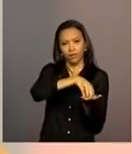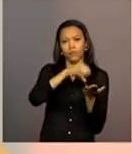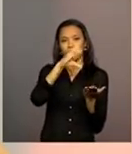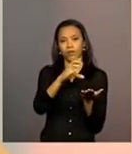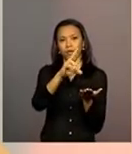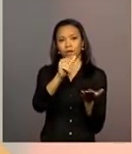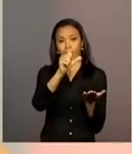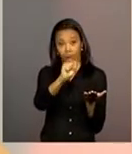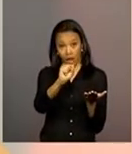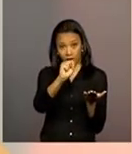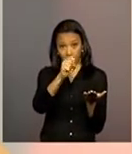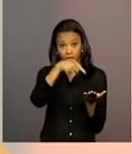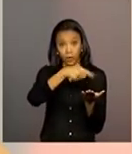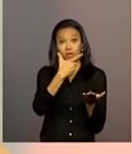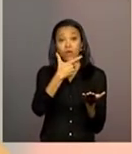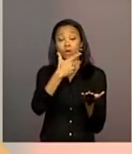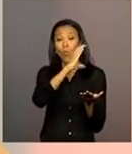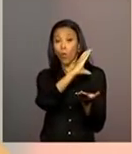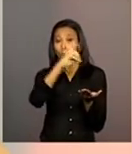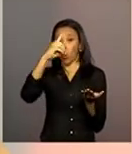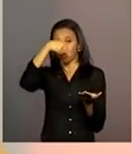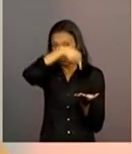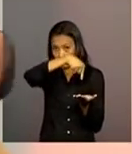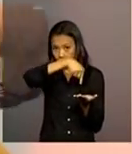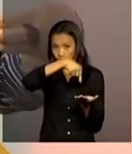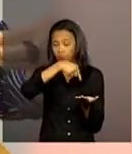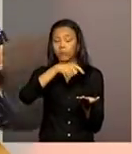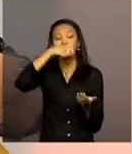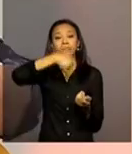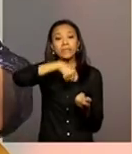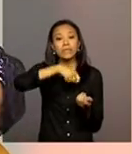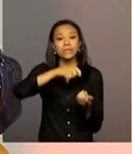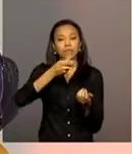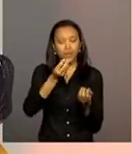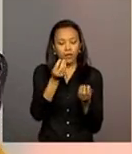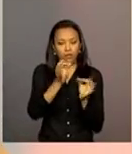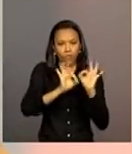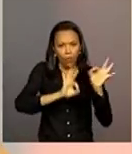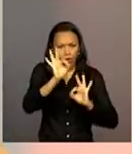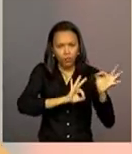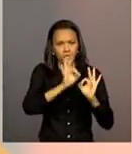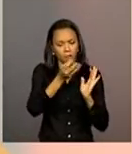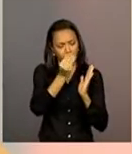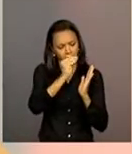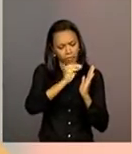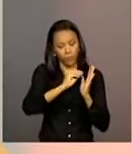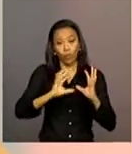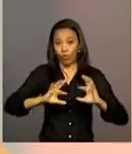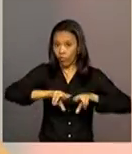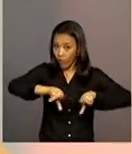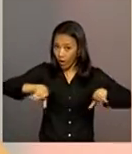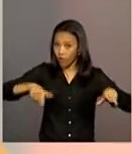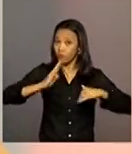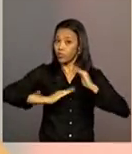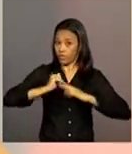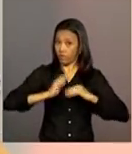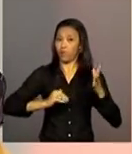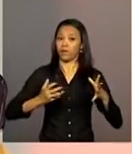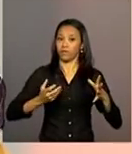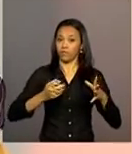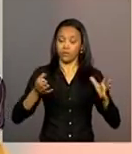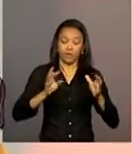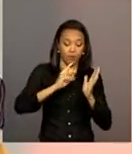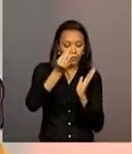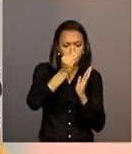coordenador do CRAS tem que eh fazer o planejamento com toda a sua equipe vis o